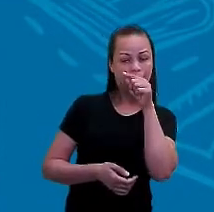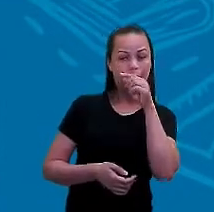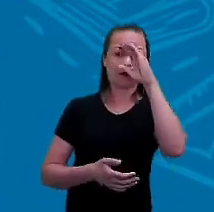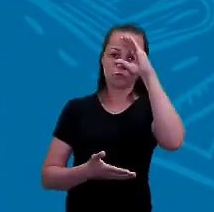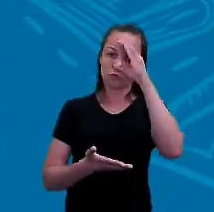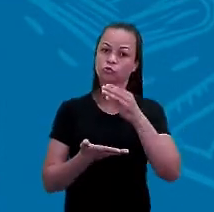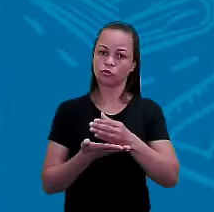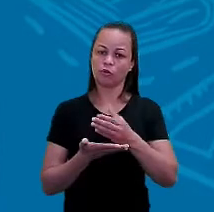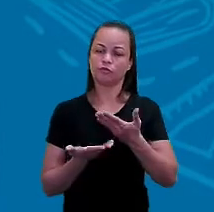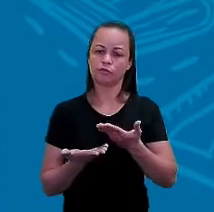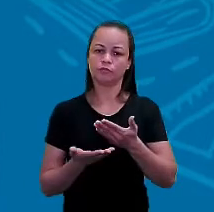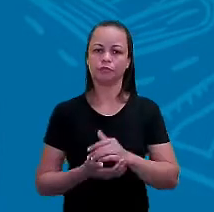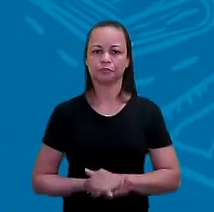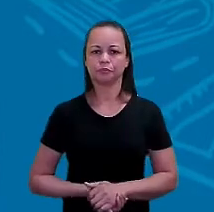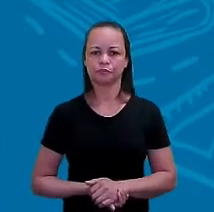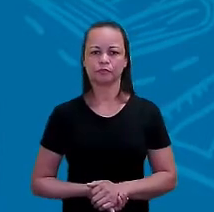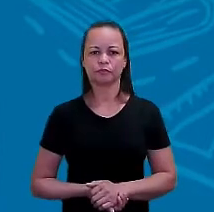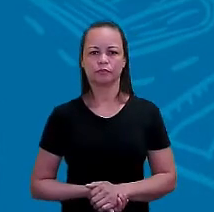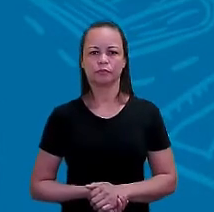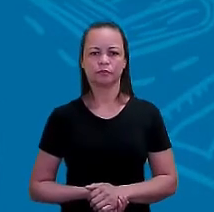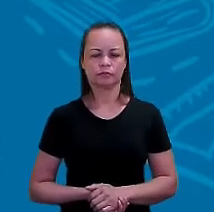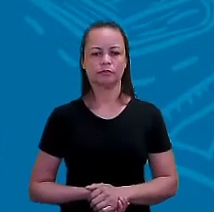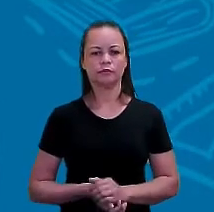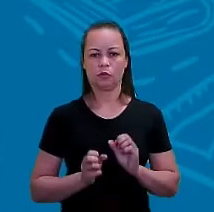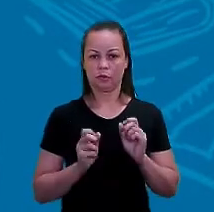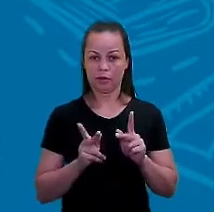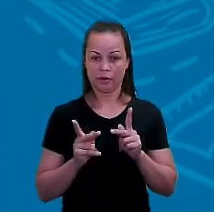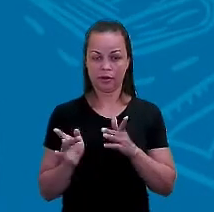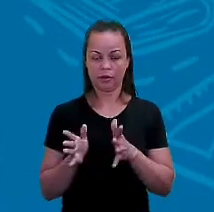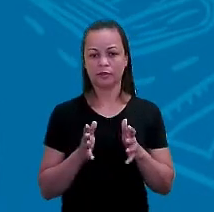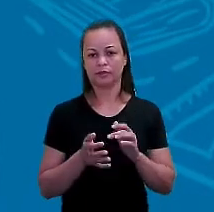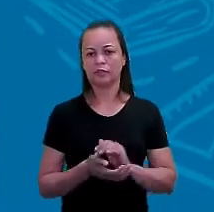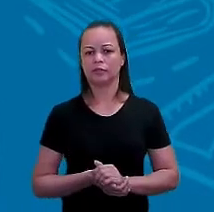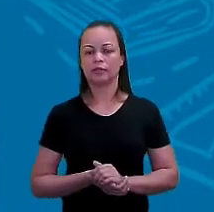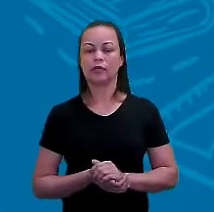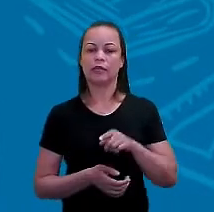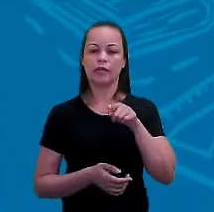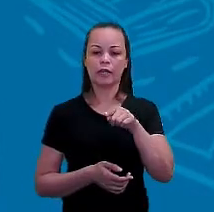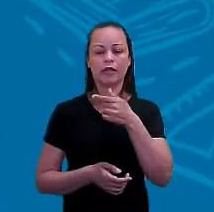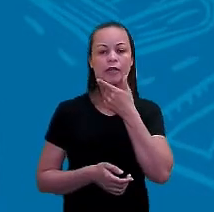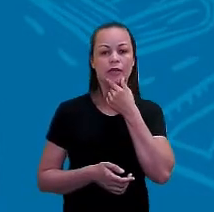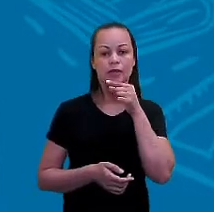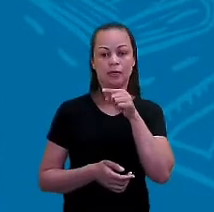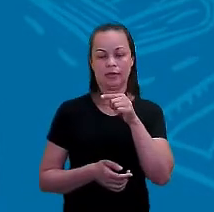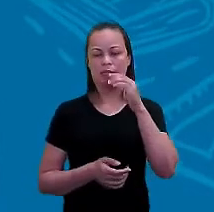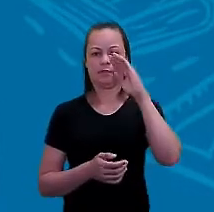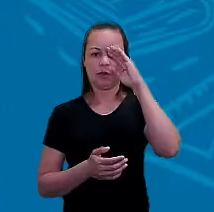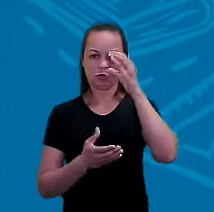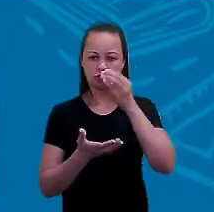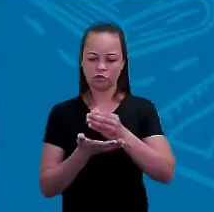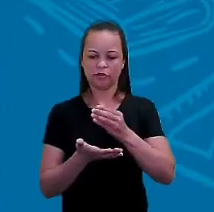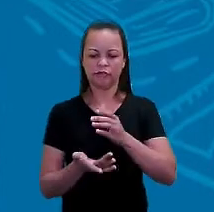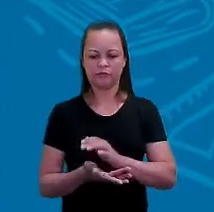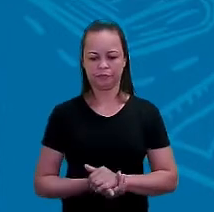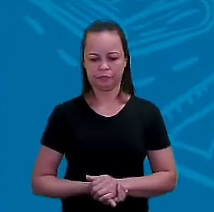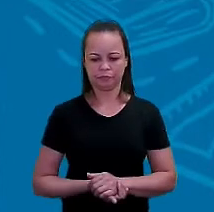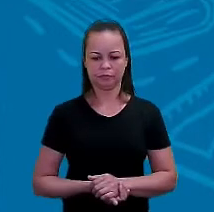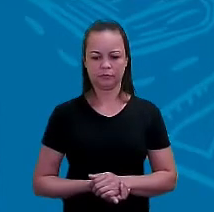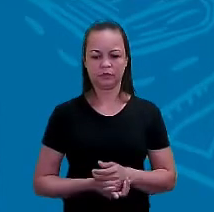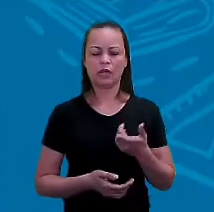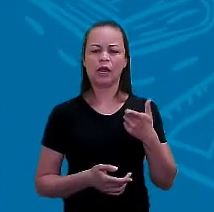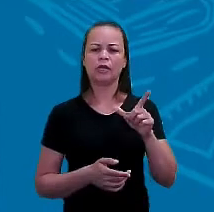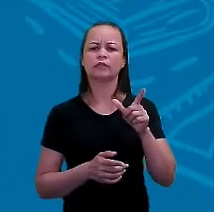he's my boss. Ele é meu chefe. Ok? He's my boss. Ele é meu chefe. So, ainda